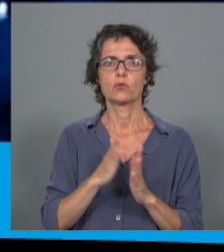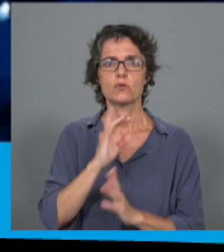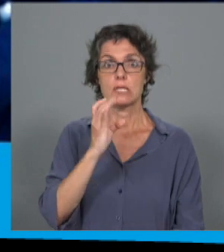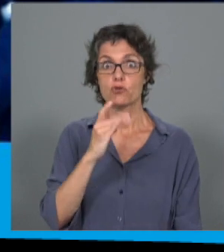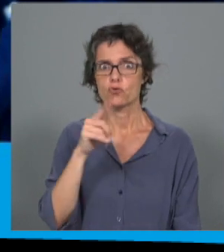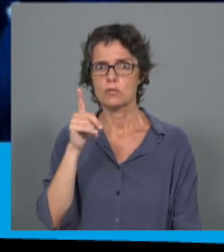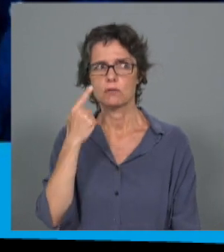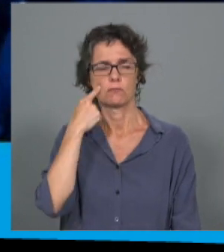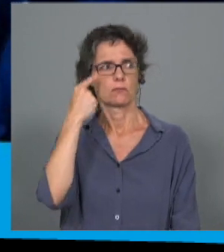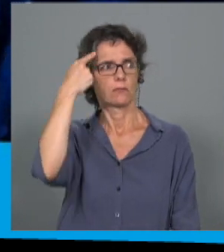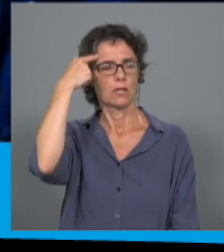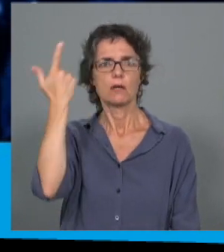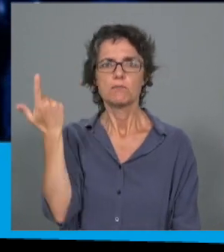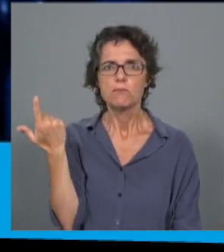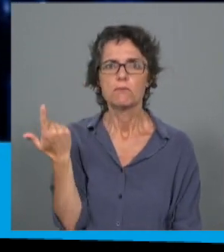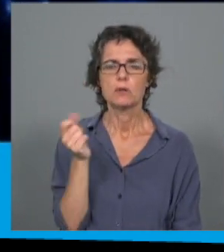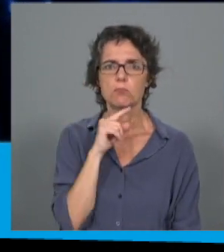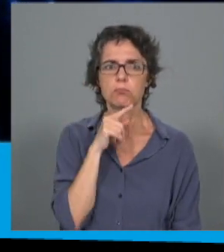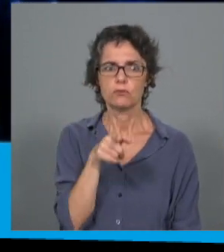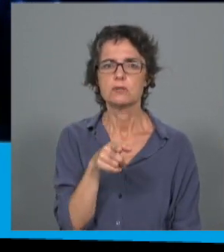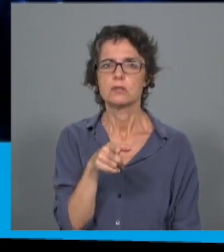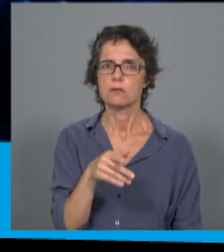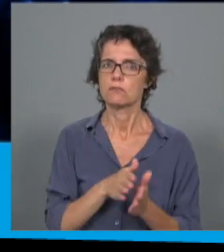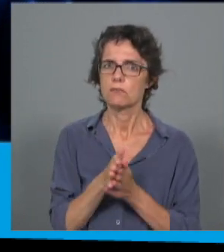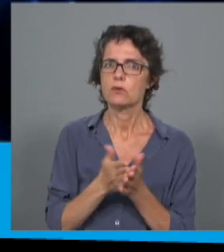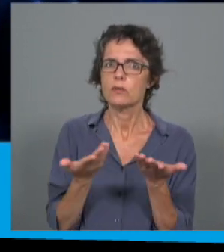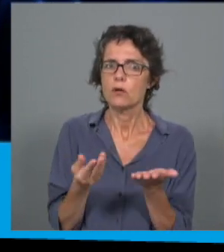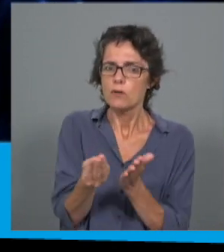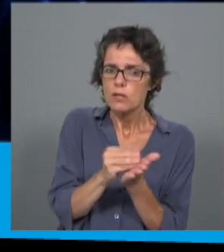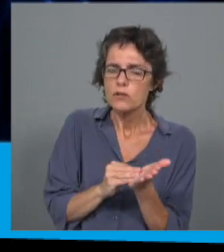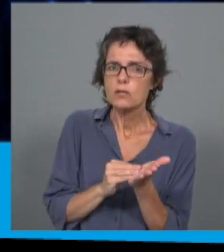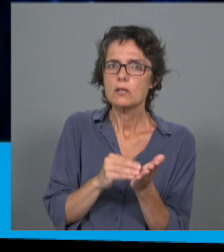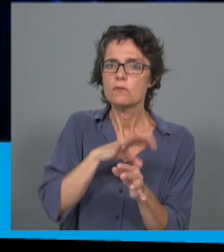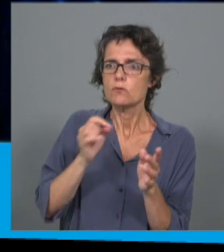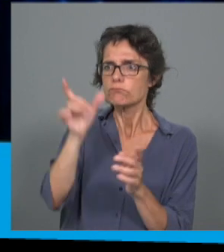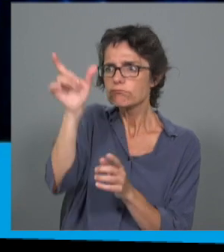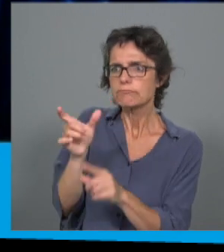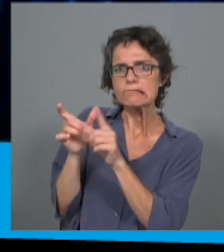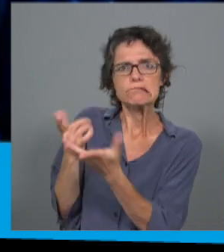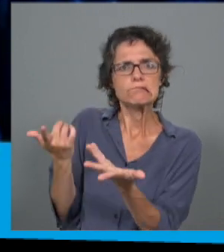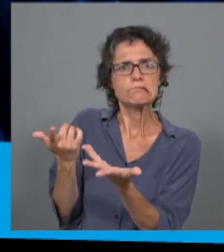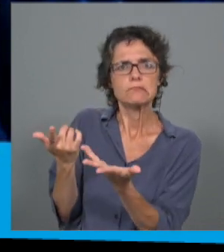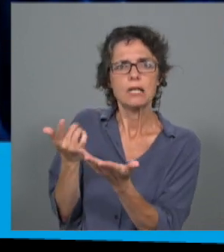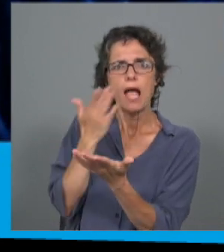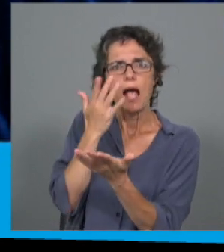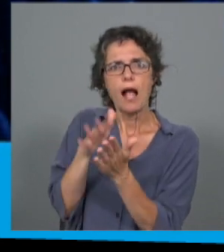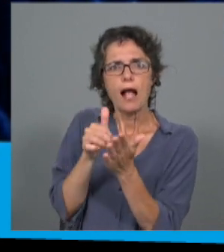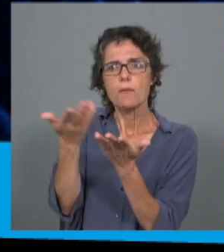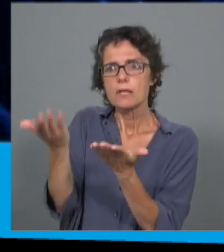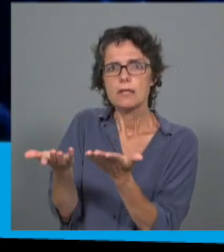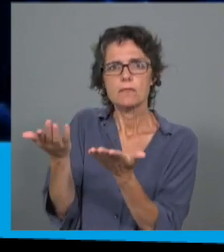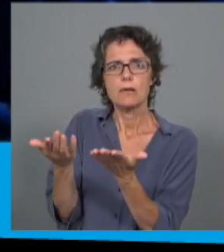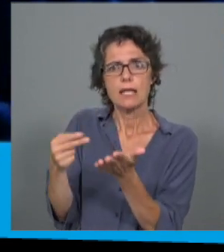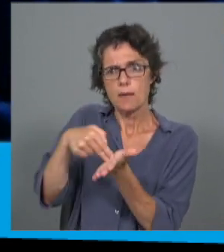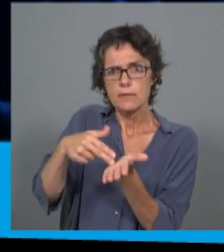e pensei que talvez fosse útil escrever algo sobre esta figura tão secundária, mas